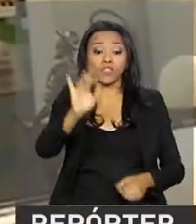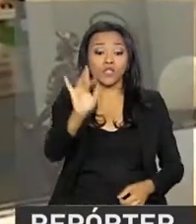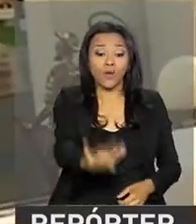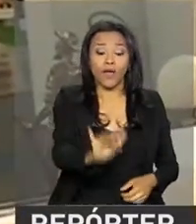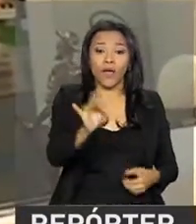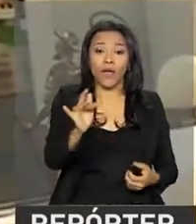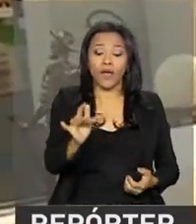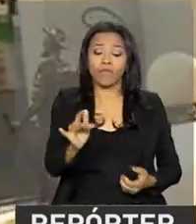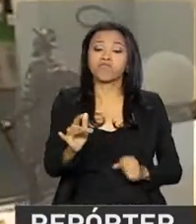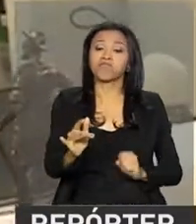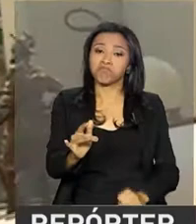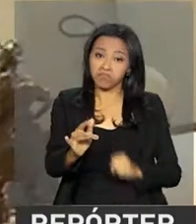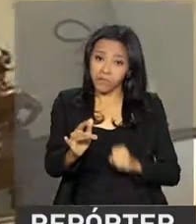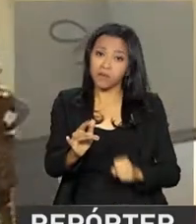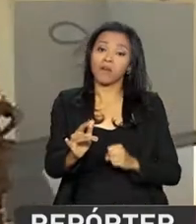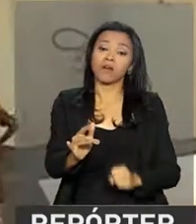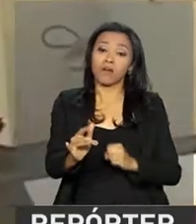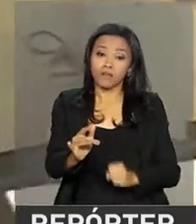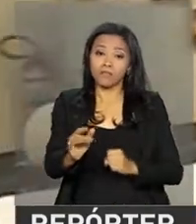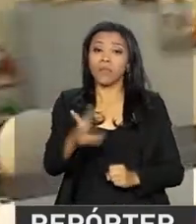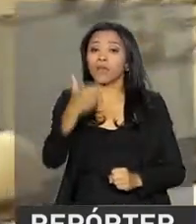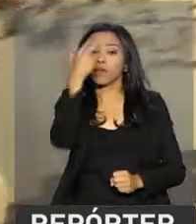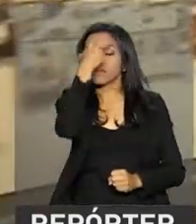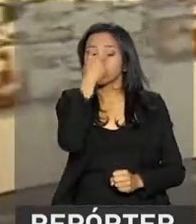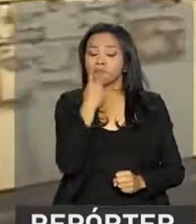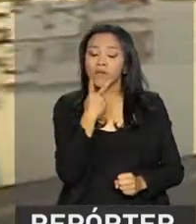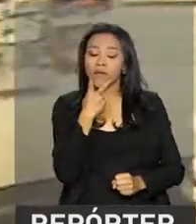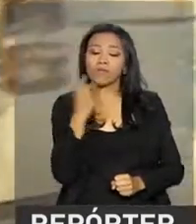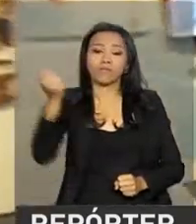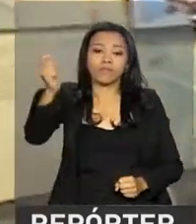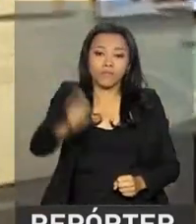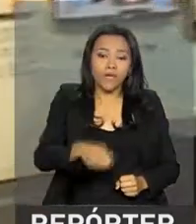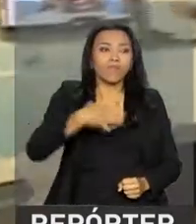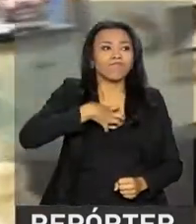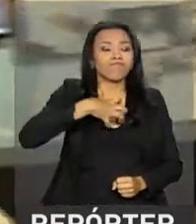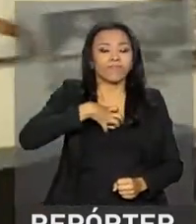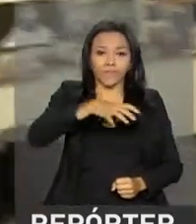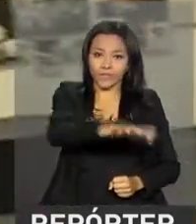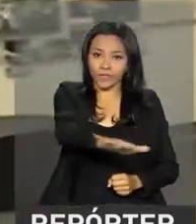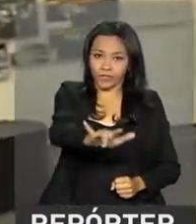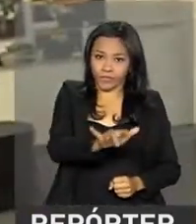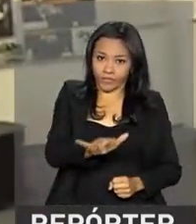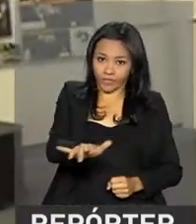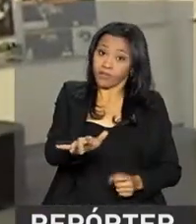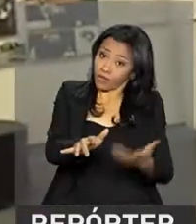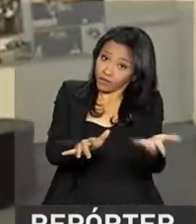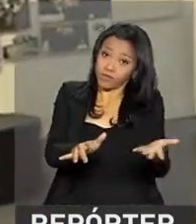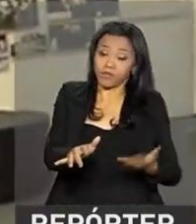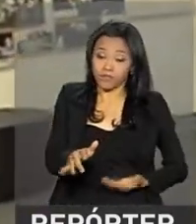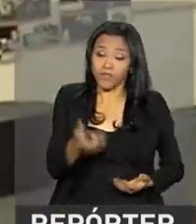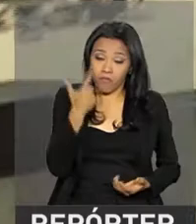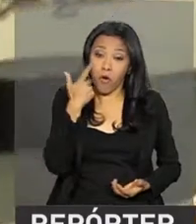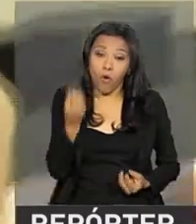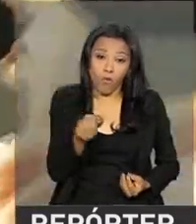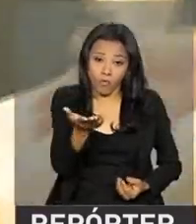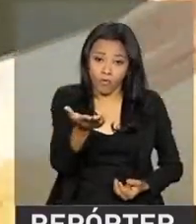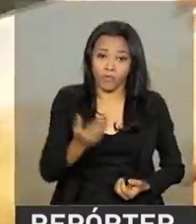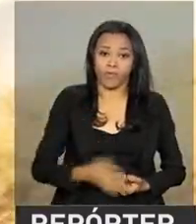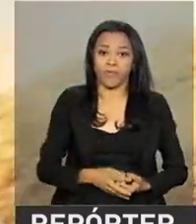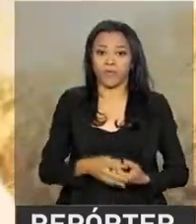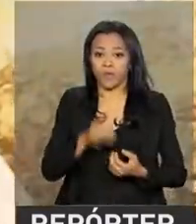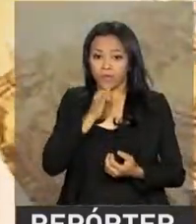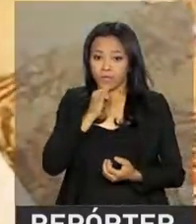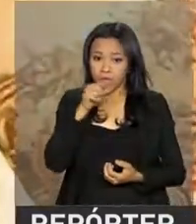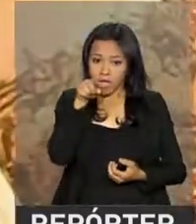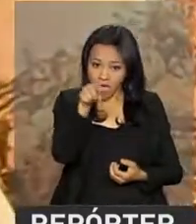uma peça. E especialmente para quem não enxerga, é possível sentir uma pintura. É isso mesmo, e eu vou mostrar como. Esta aqui é